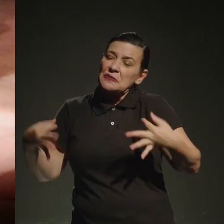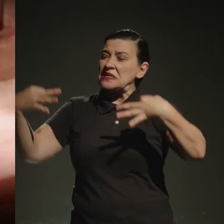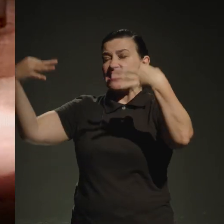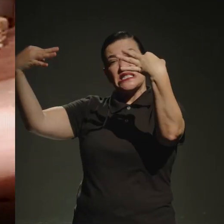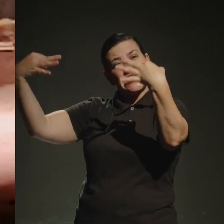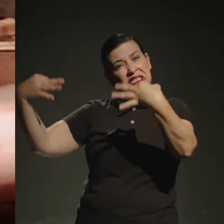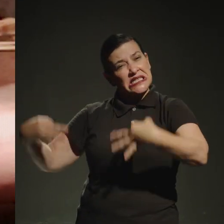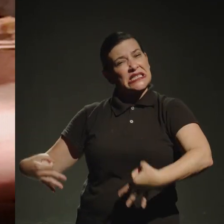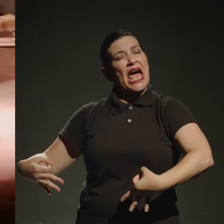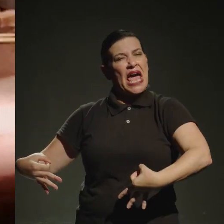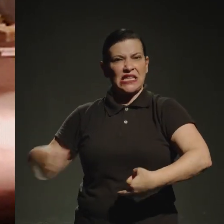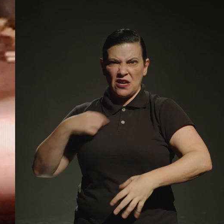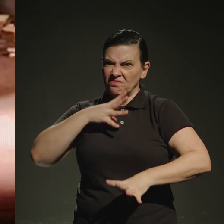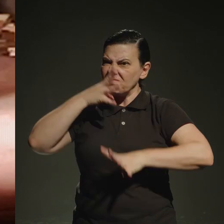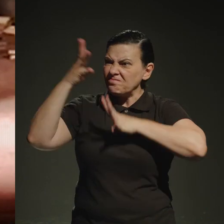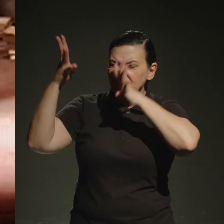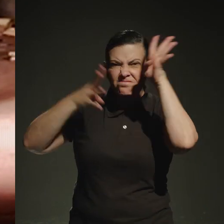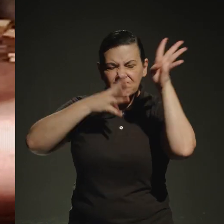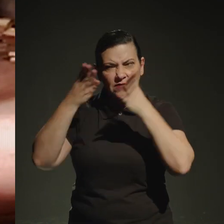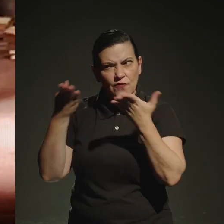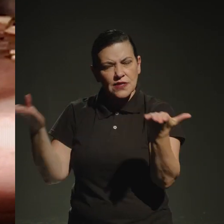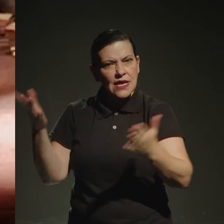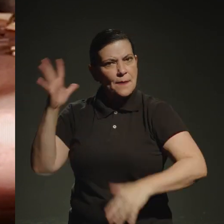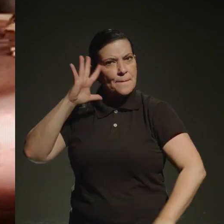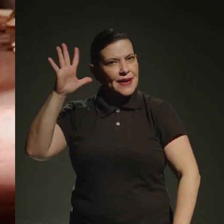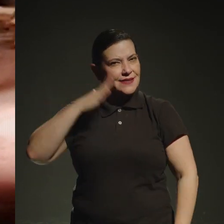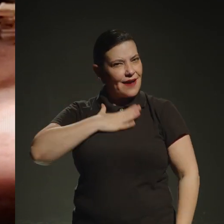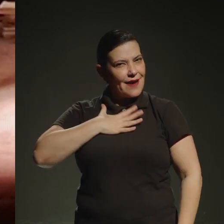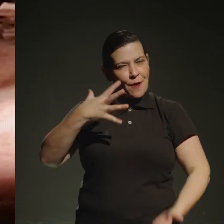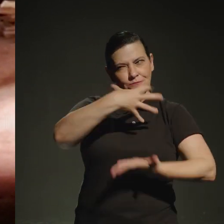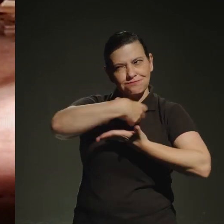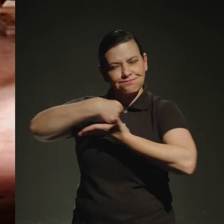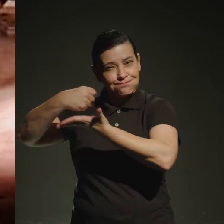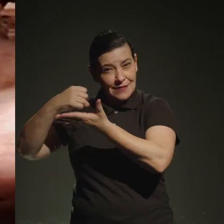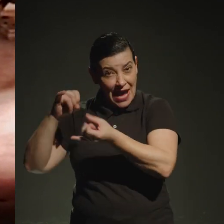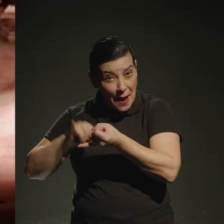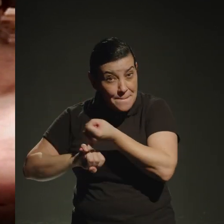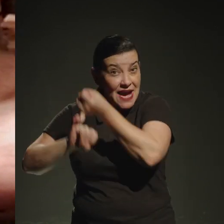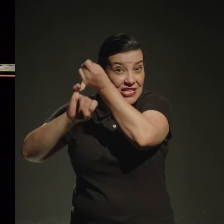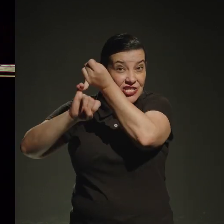bom dia, boa tarde. Como foi o fim de semana? Quero um cafezinho. Parabéns, por favor. Muito obrigado.